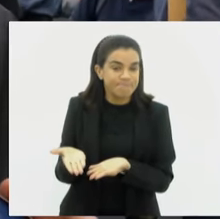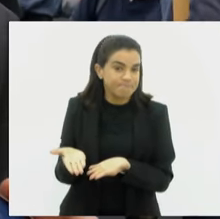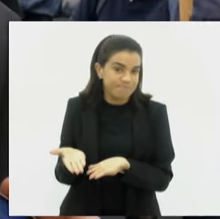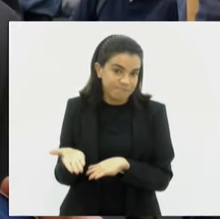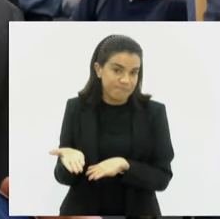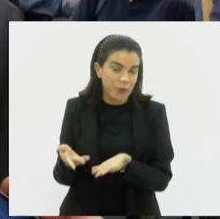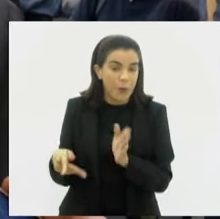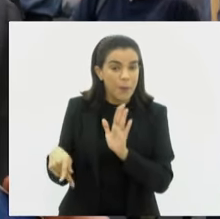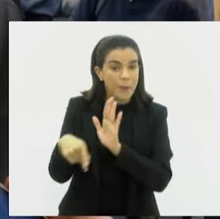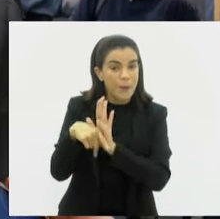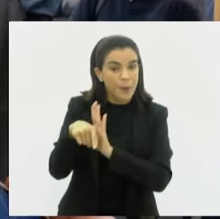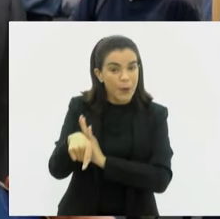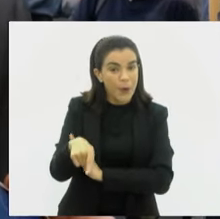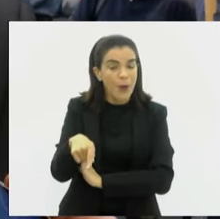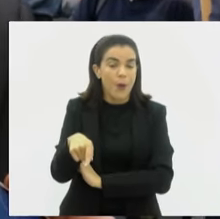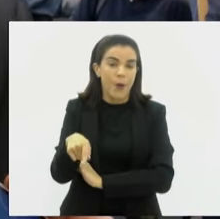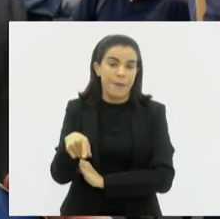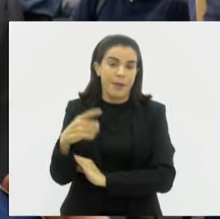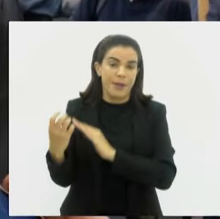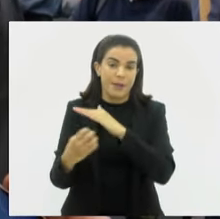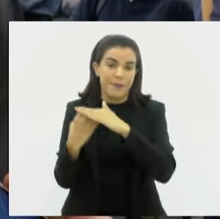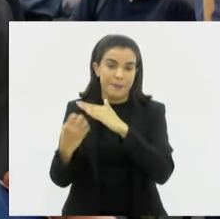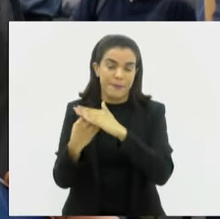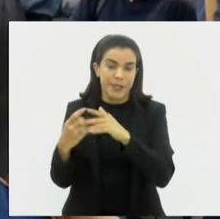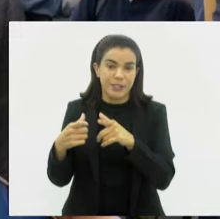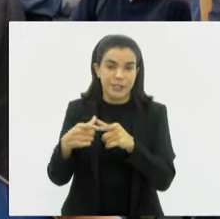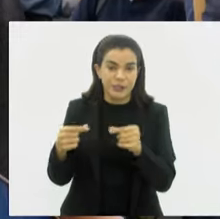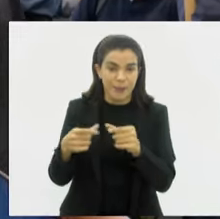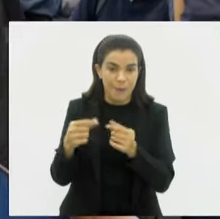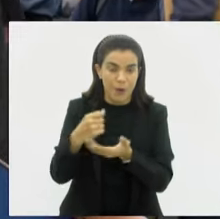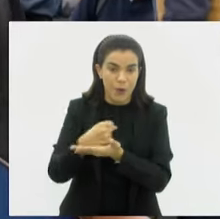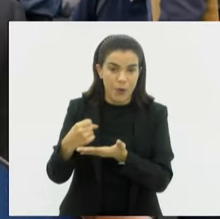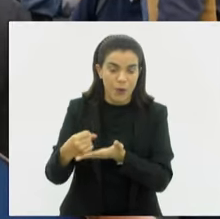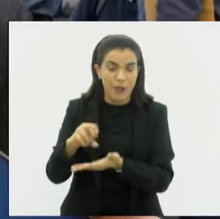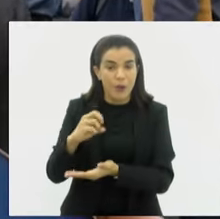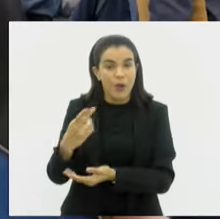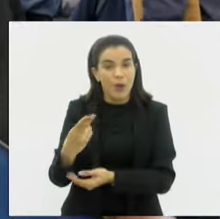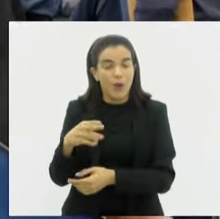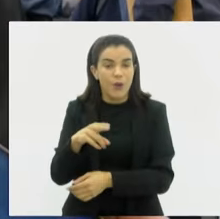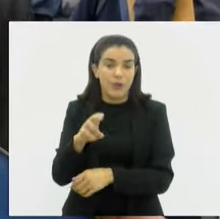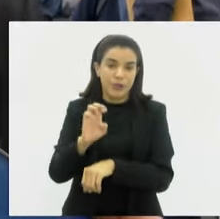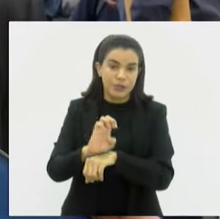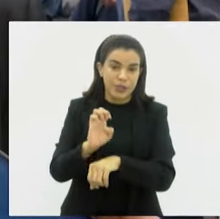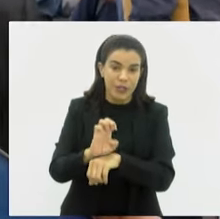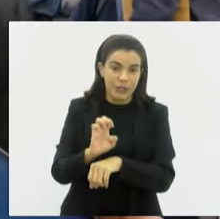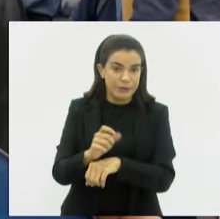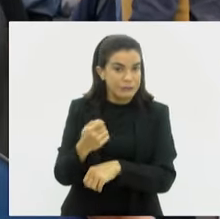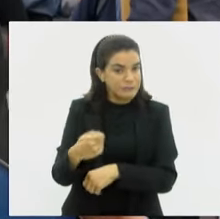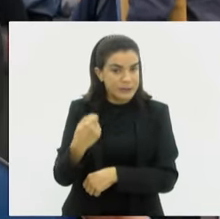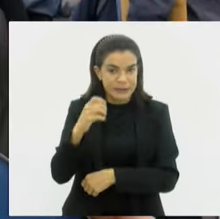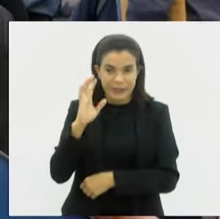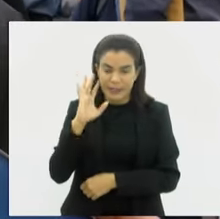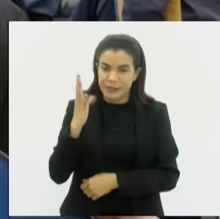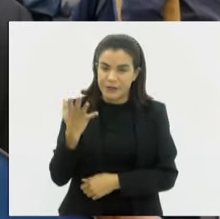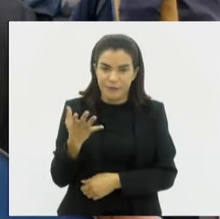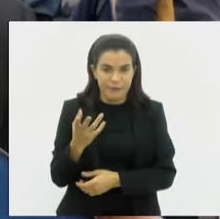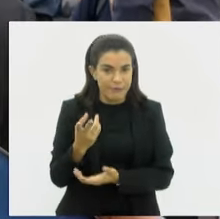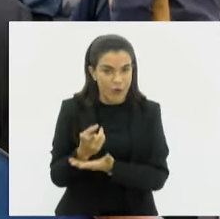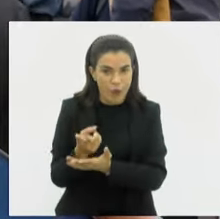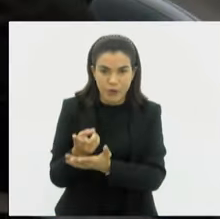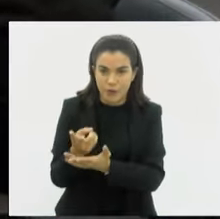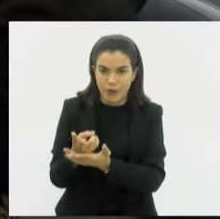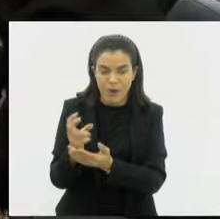são o Estado e a concessionária. Ou com acordo, ou por intervenção, mas tem que ter uma saída, não pode ficar como